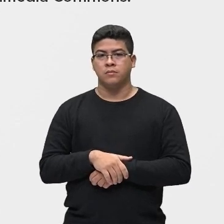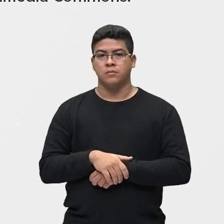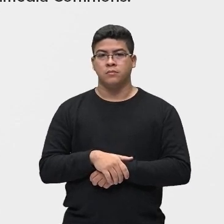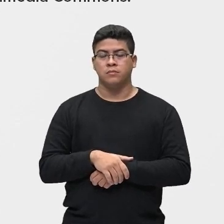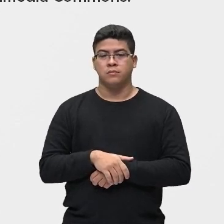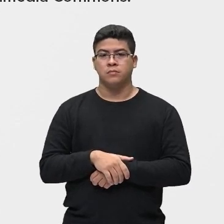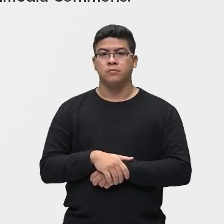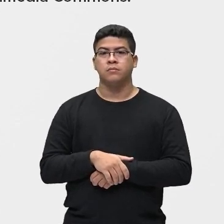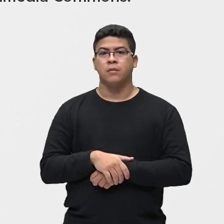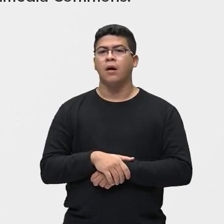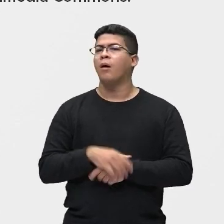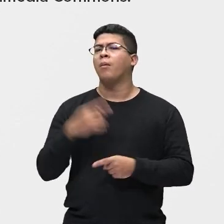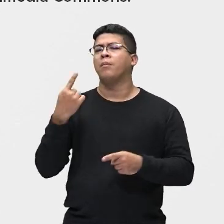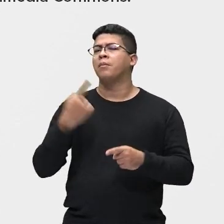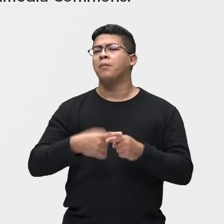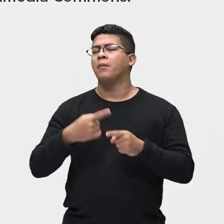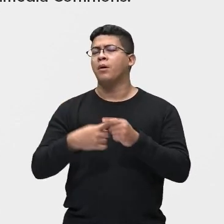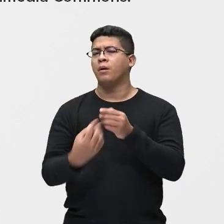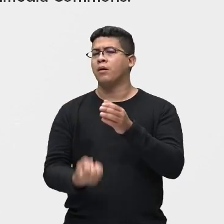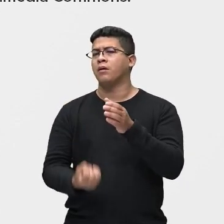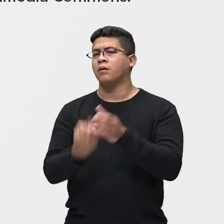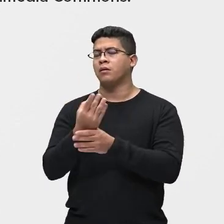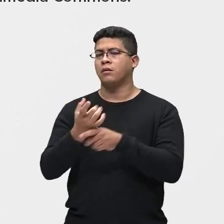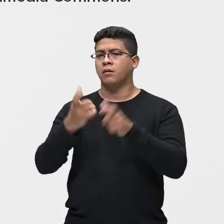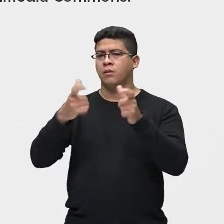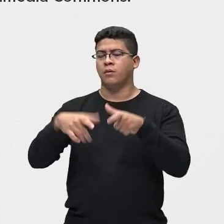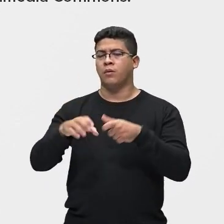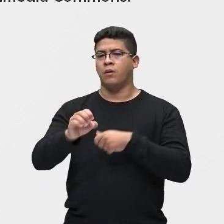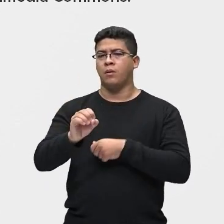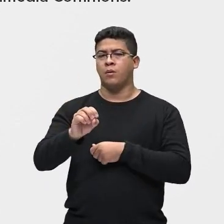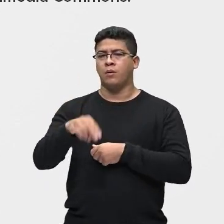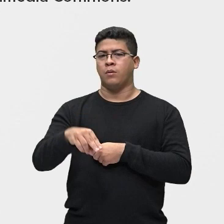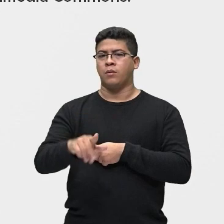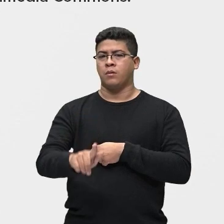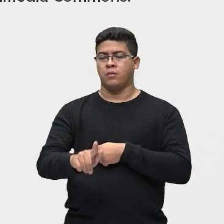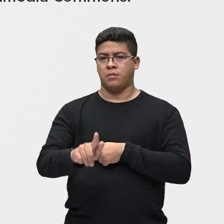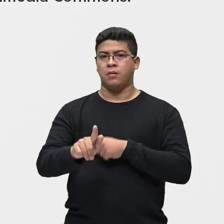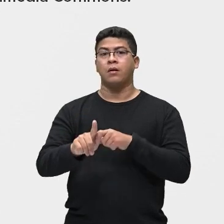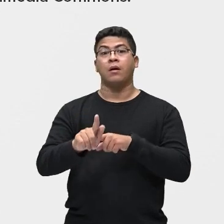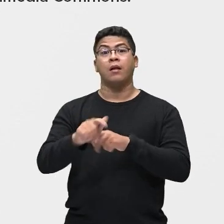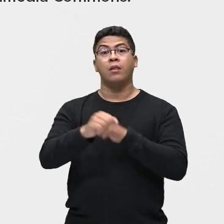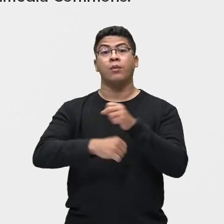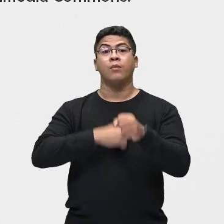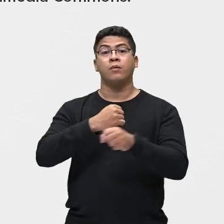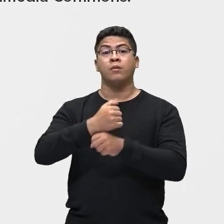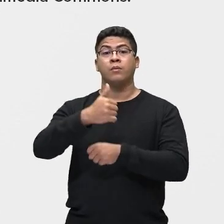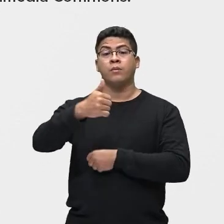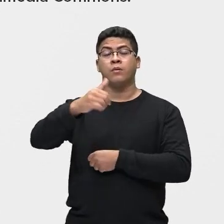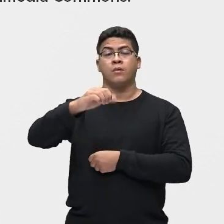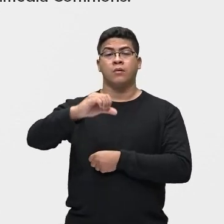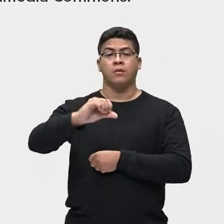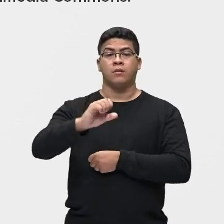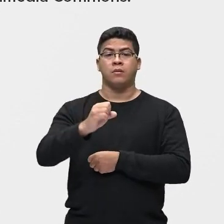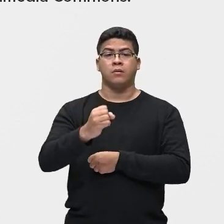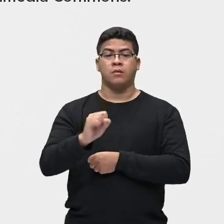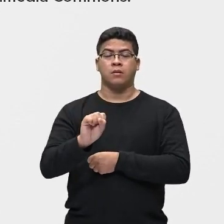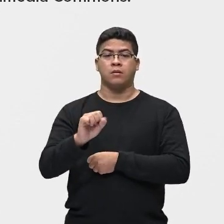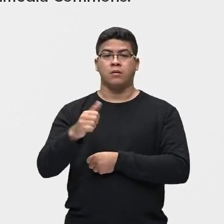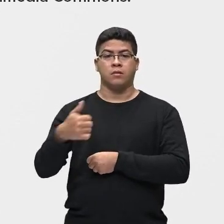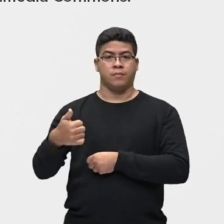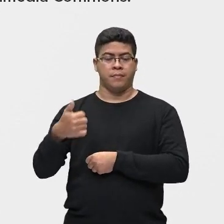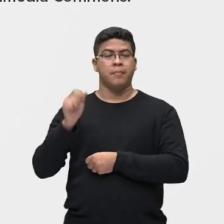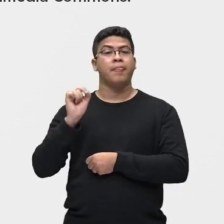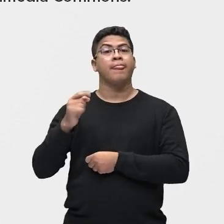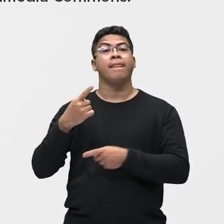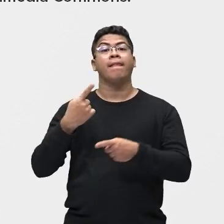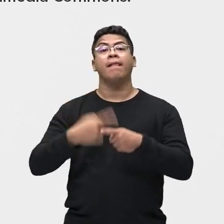Foundation. Por que ele fundou essa ONG, professora? Em 1981. Porque ele percebeu que